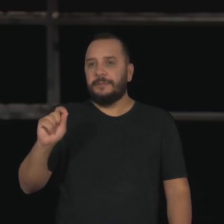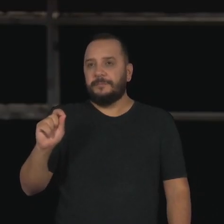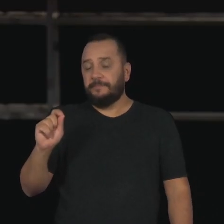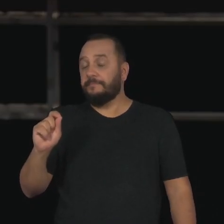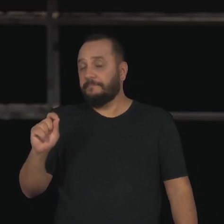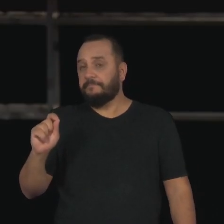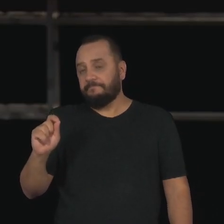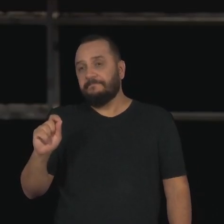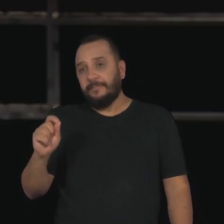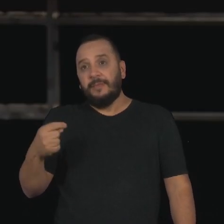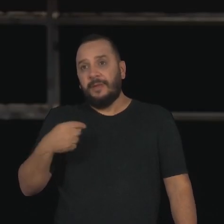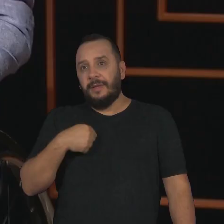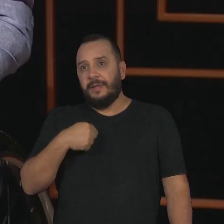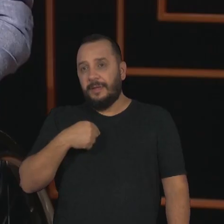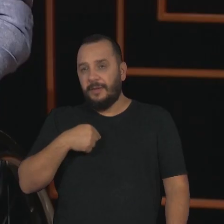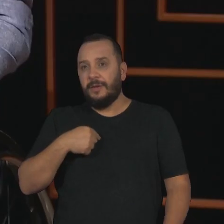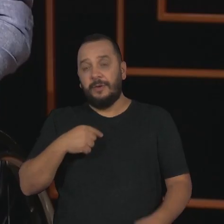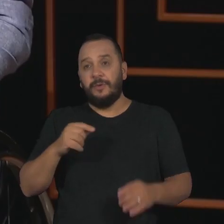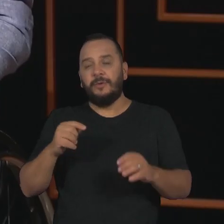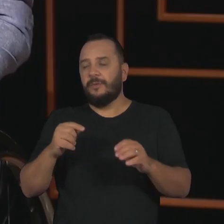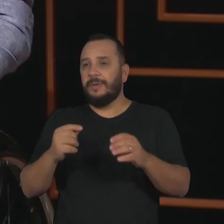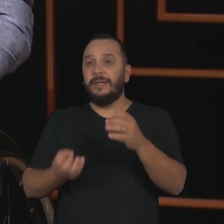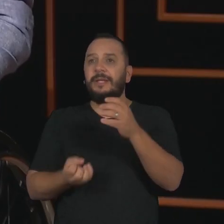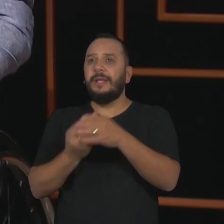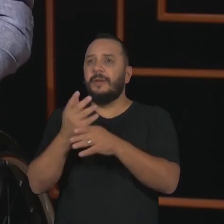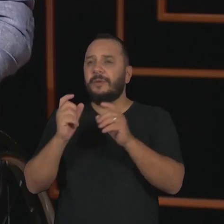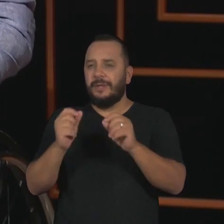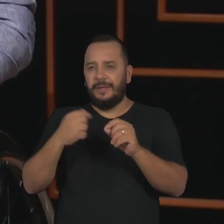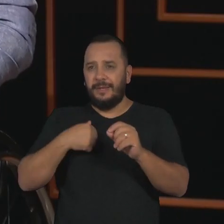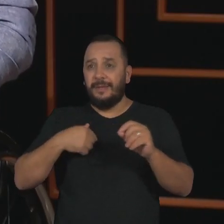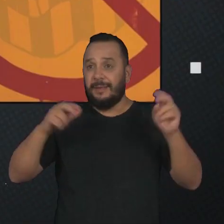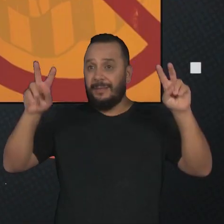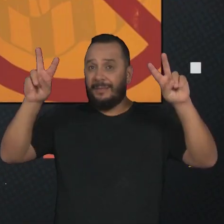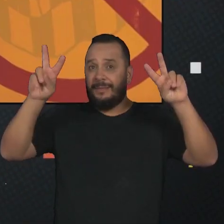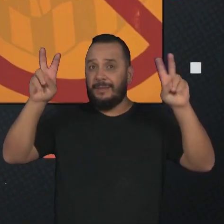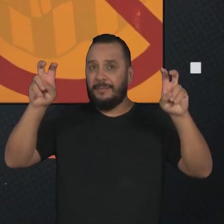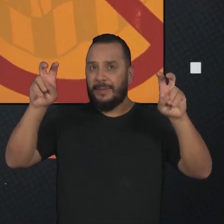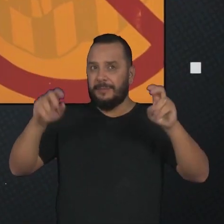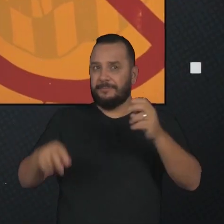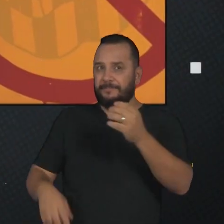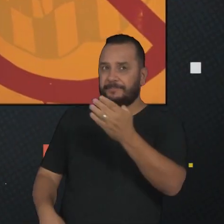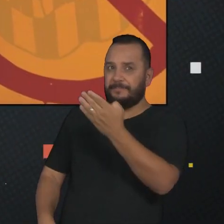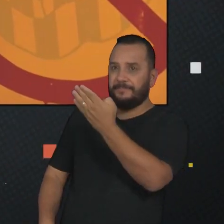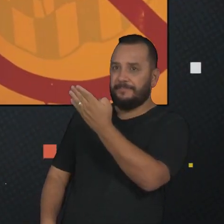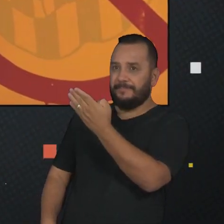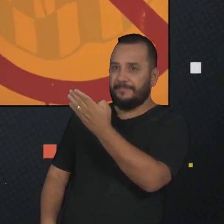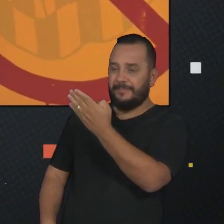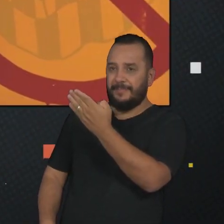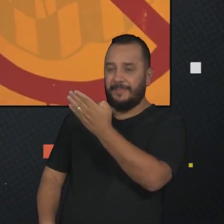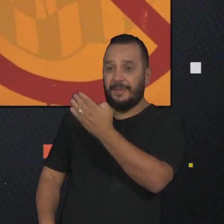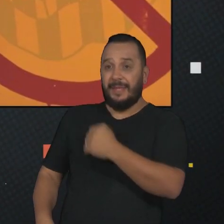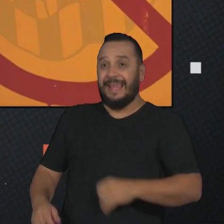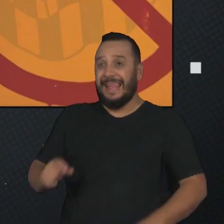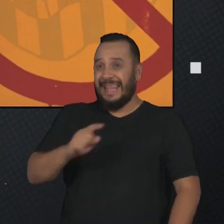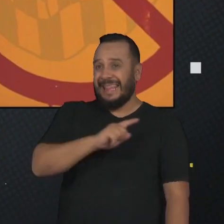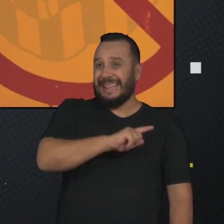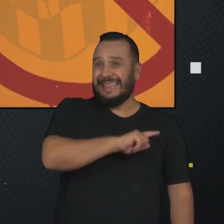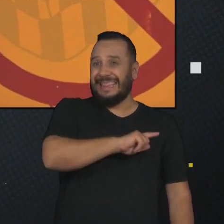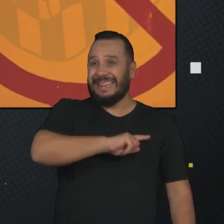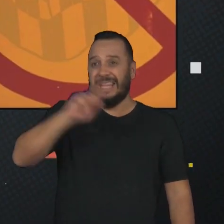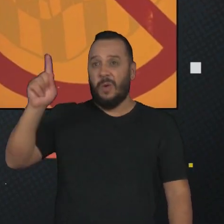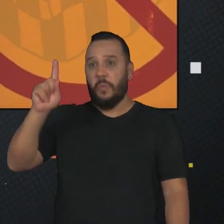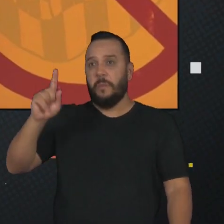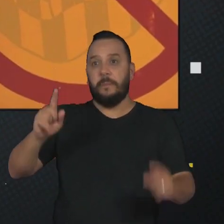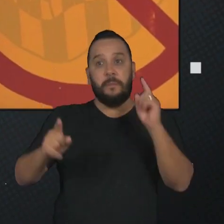novamente, que era o Proibido Dizer Não. Então, era uma placa do proibido e a palavra